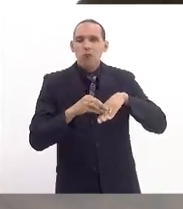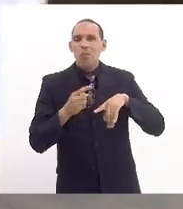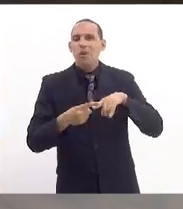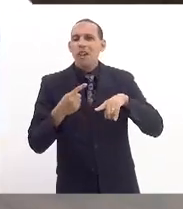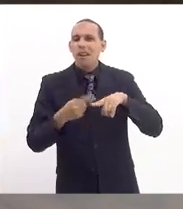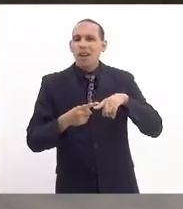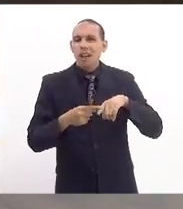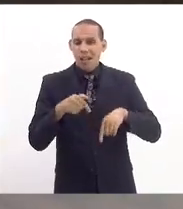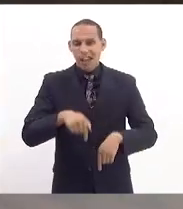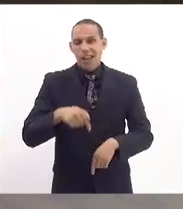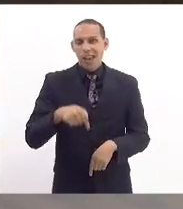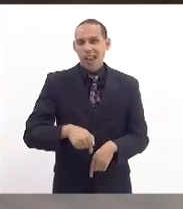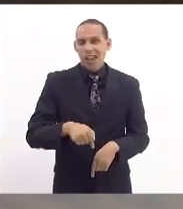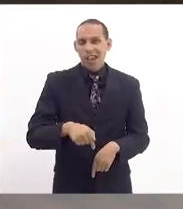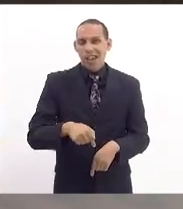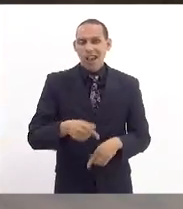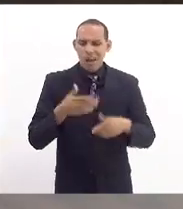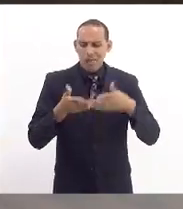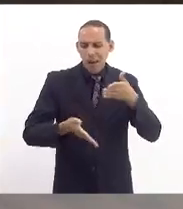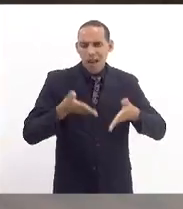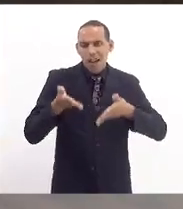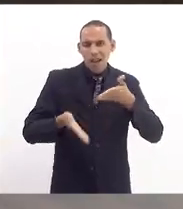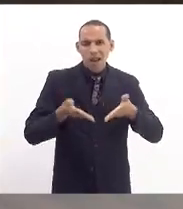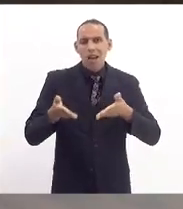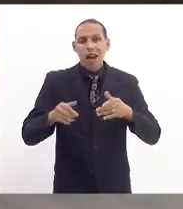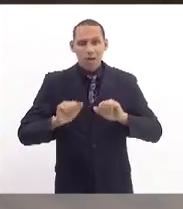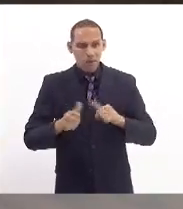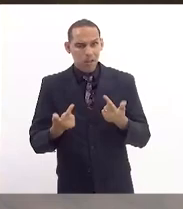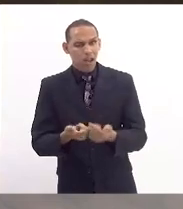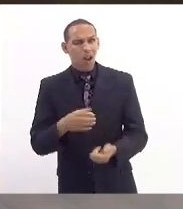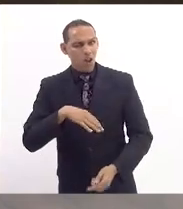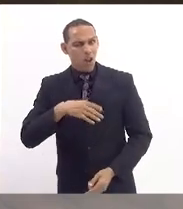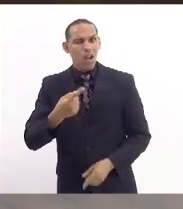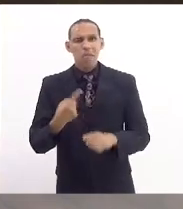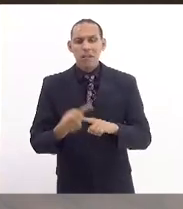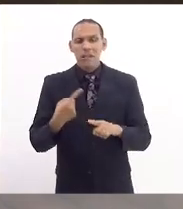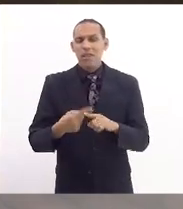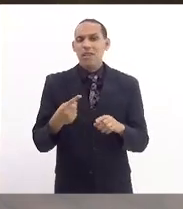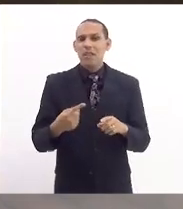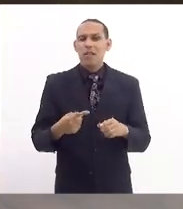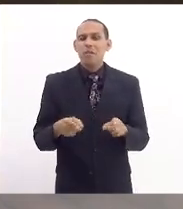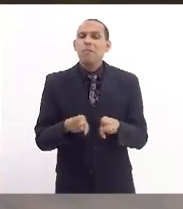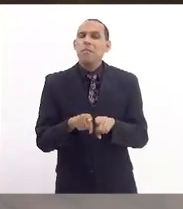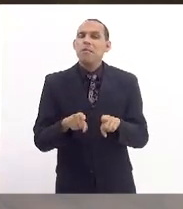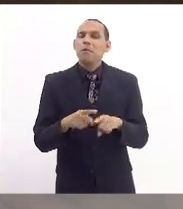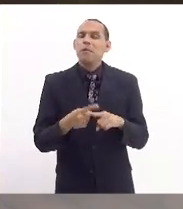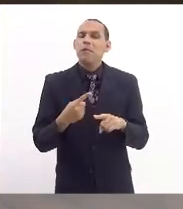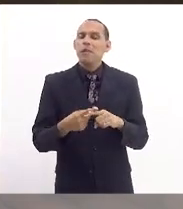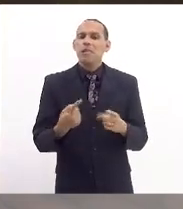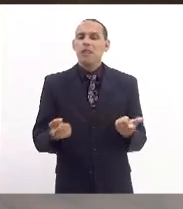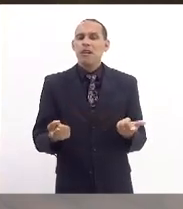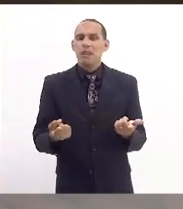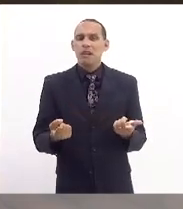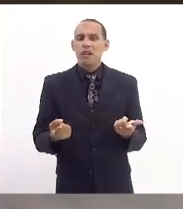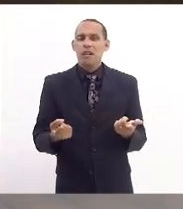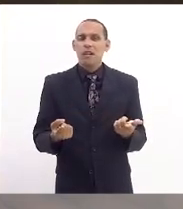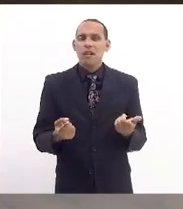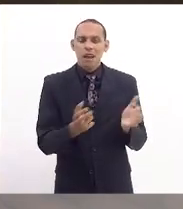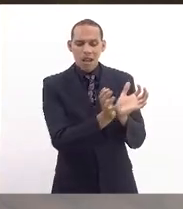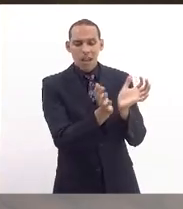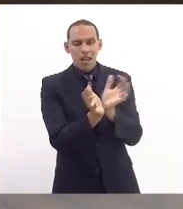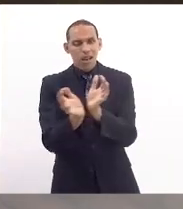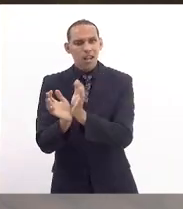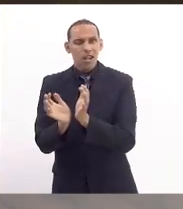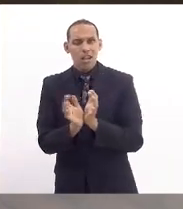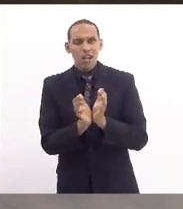aqui nessa casa tem que ter muita coragem porque respeito na categorias tão